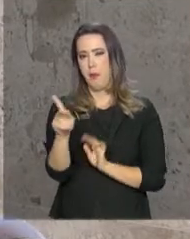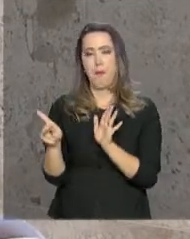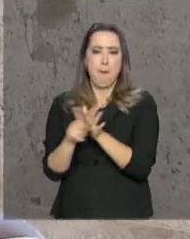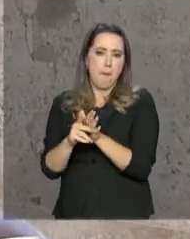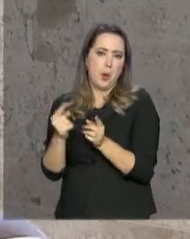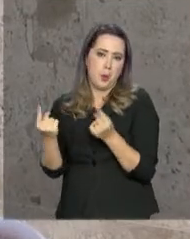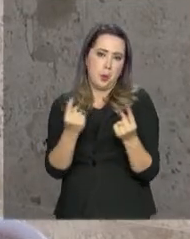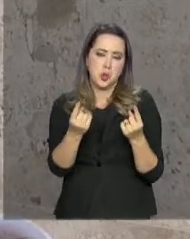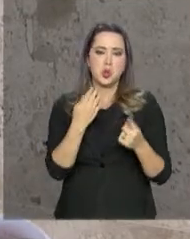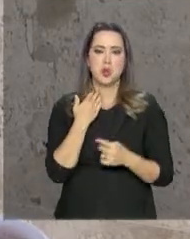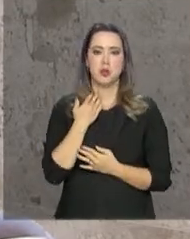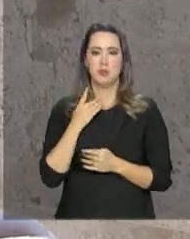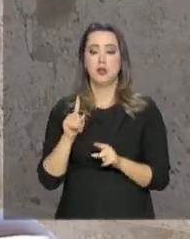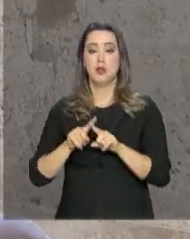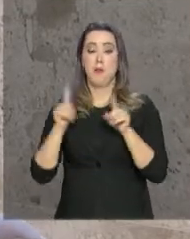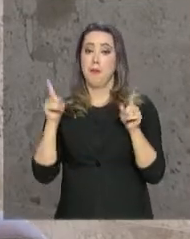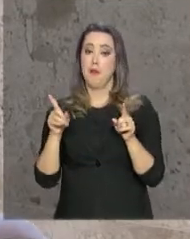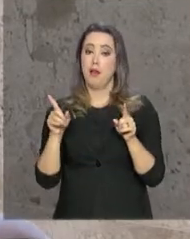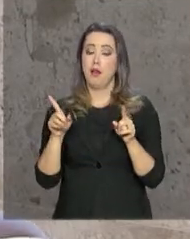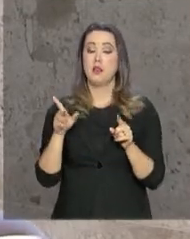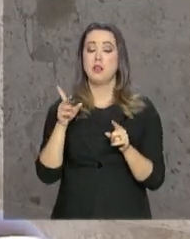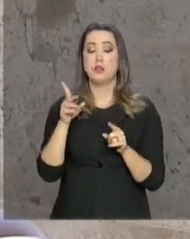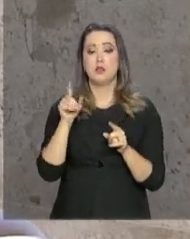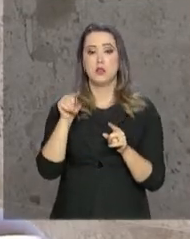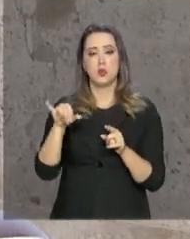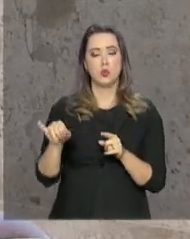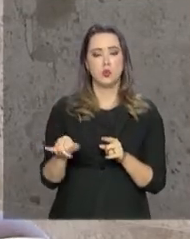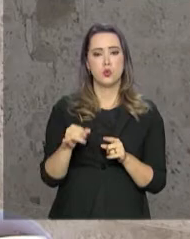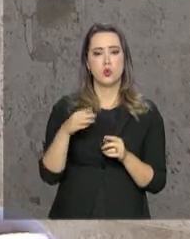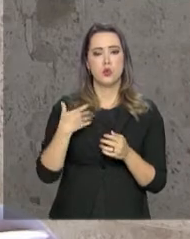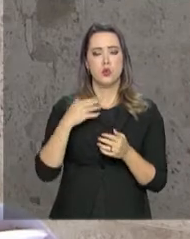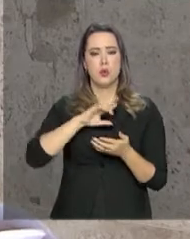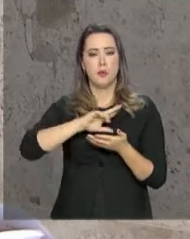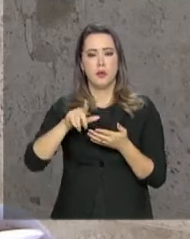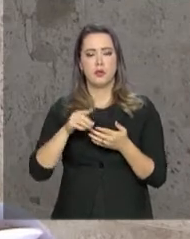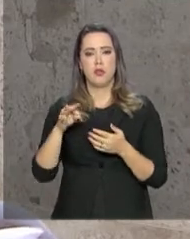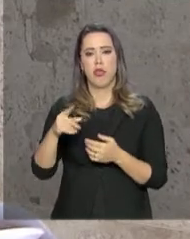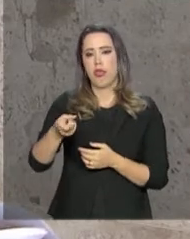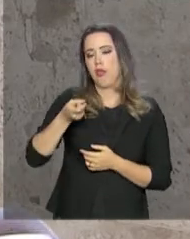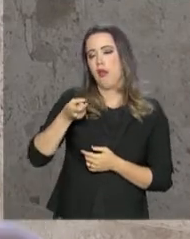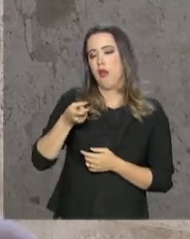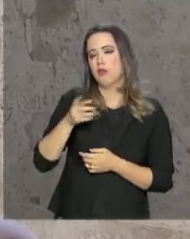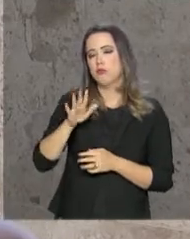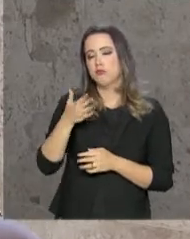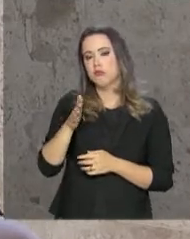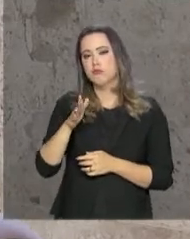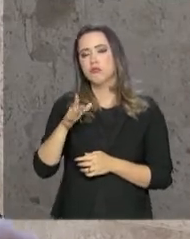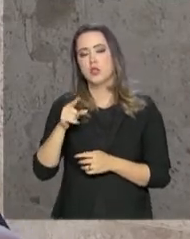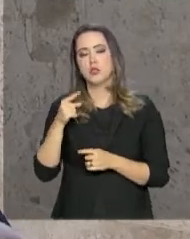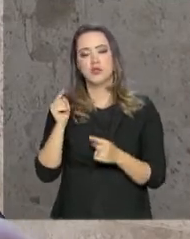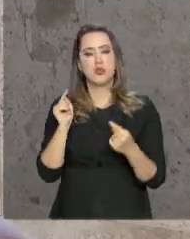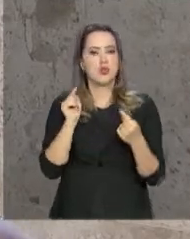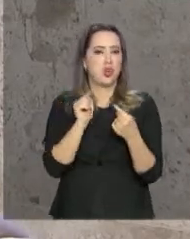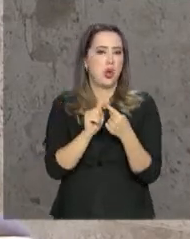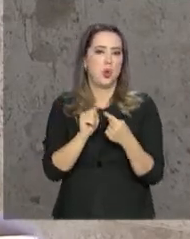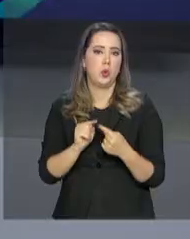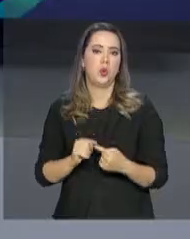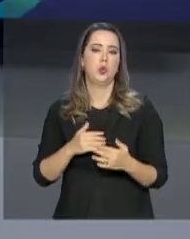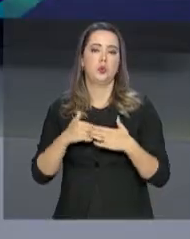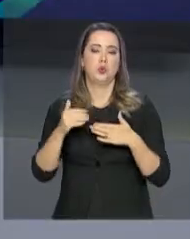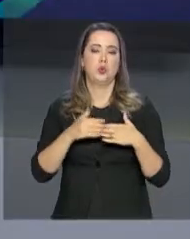banco, mais o spread de risco e o spread básico do banco, né, que varia conforme a